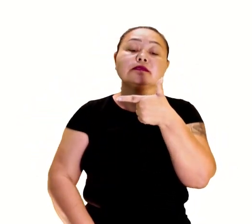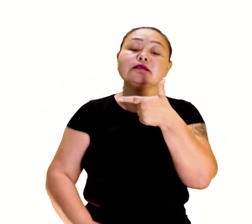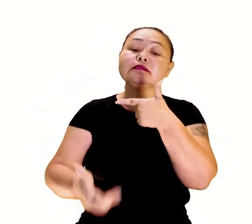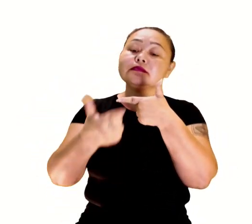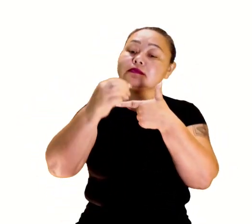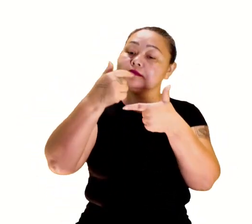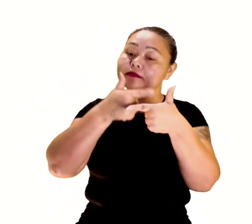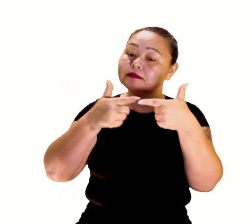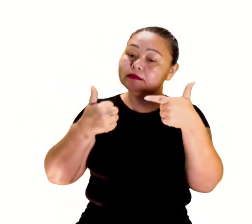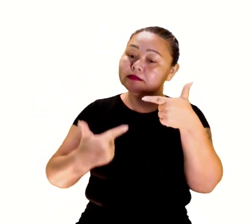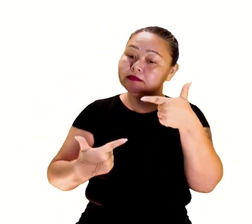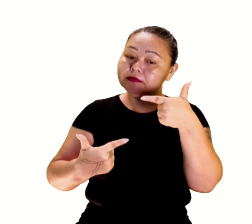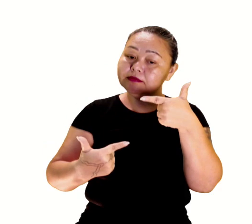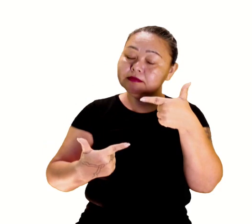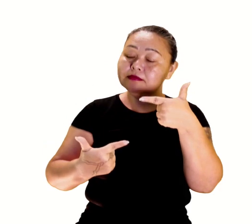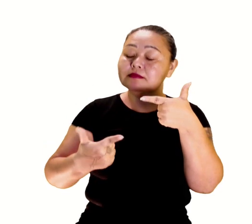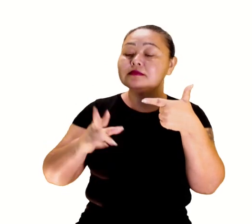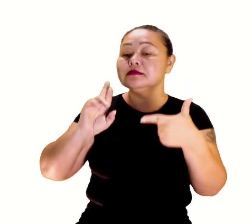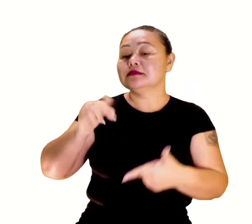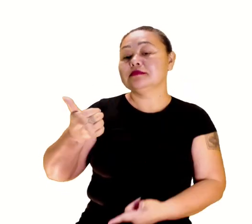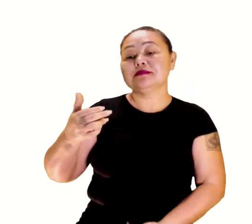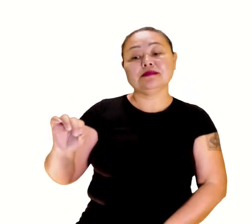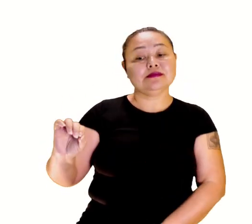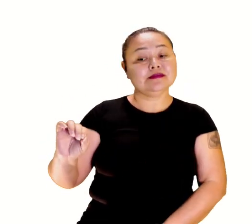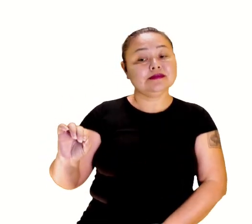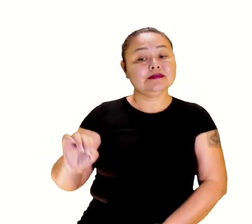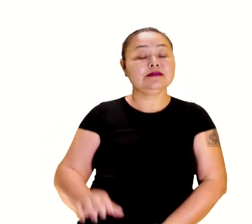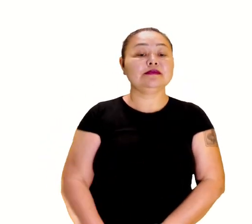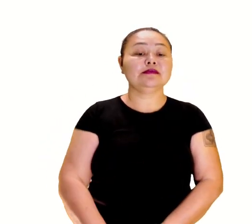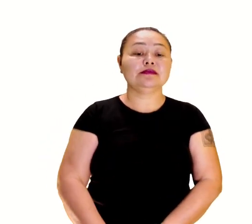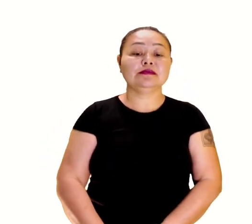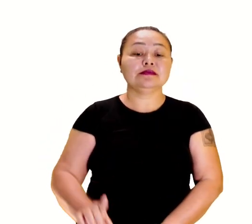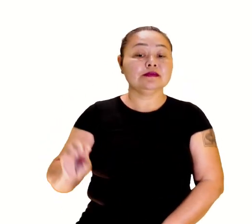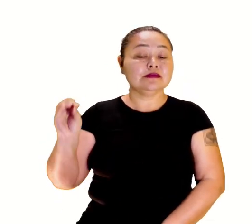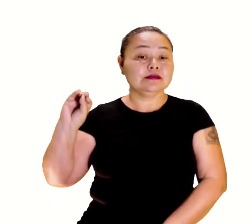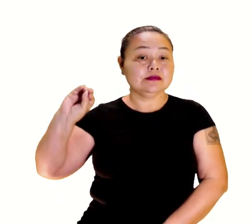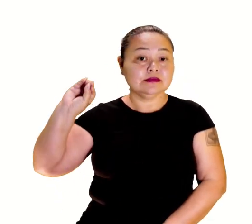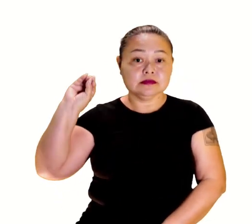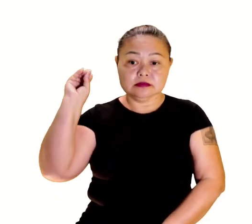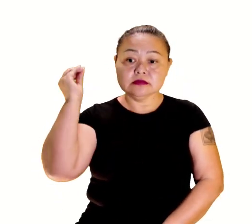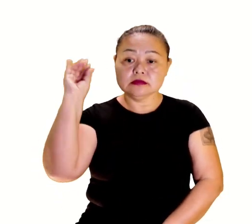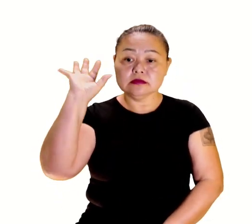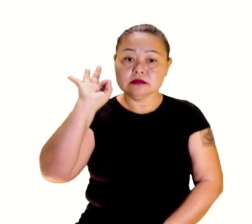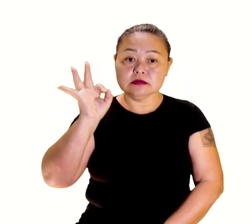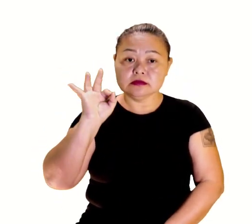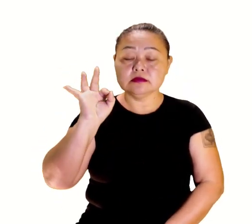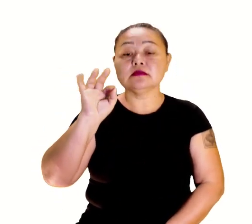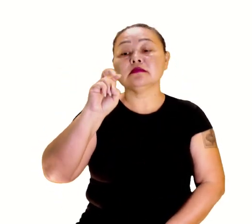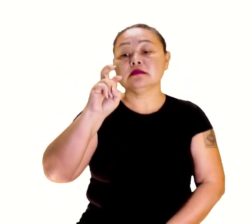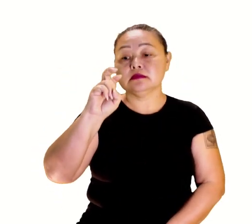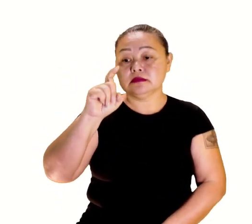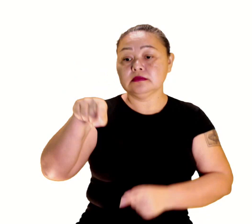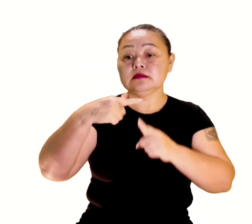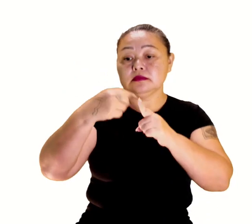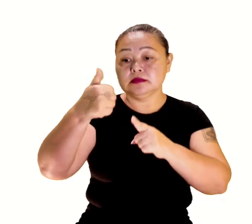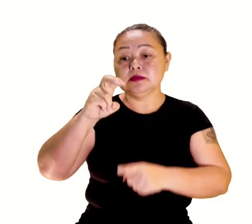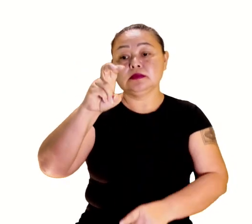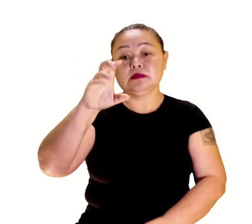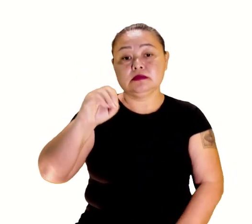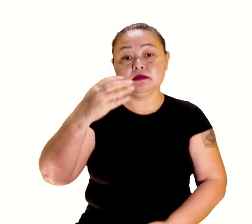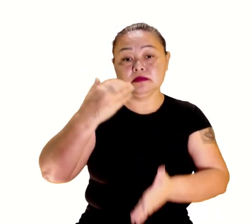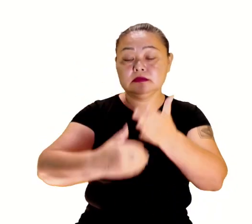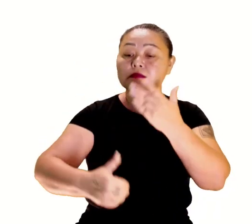por 2, Vai dar 10. 10. Se eu colocar lá, dá certo? Vamos. 5 vezes 10, Fica 50.